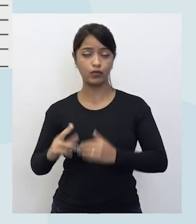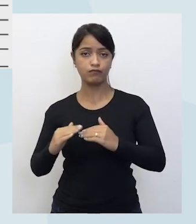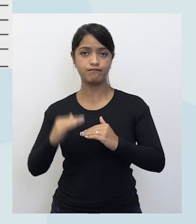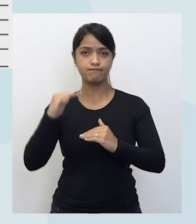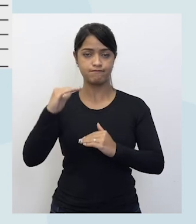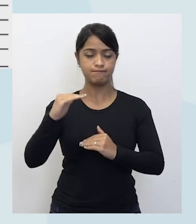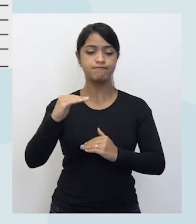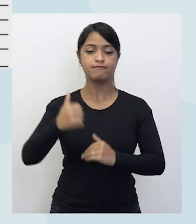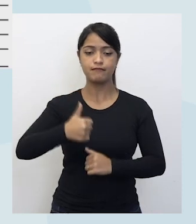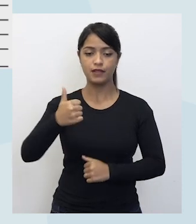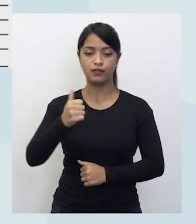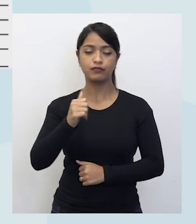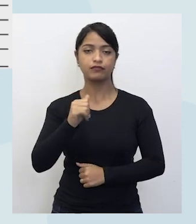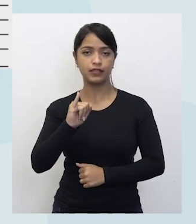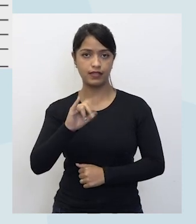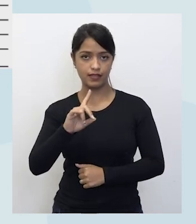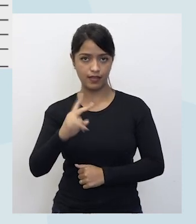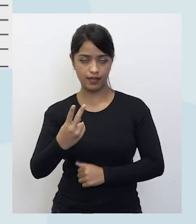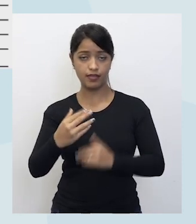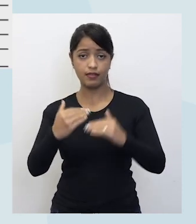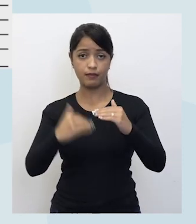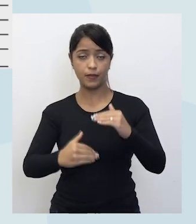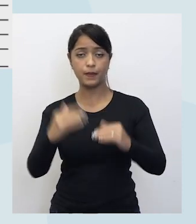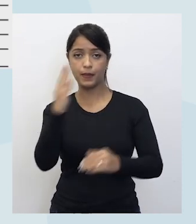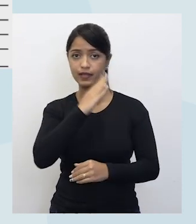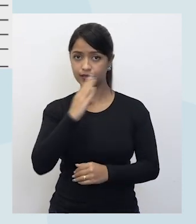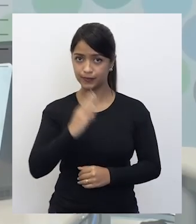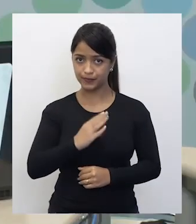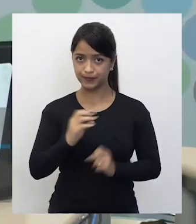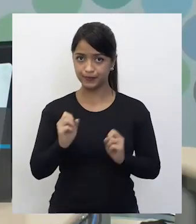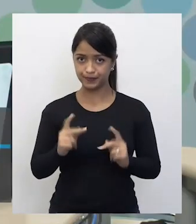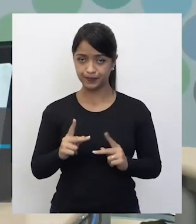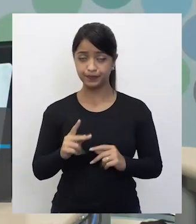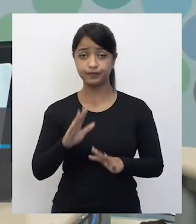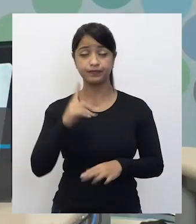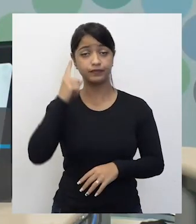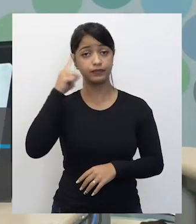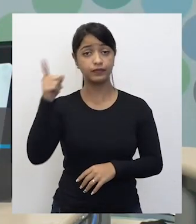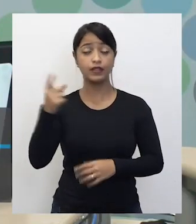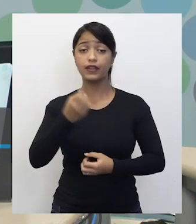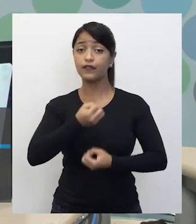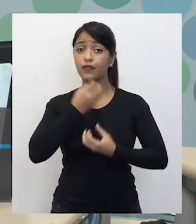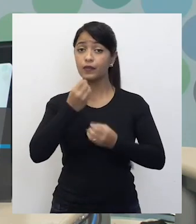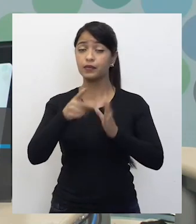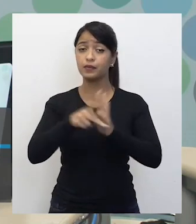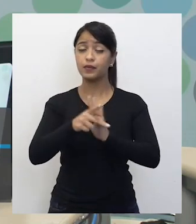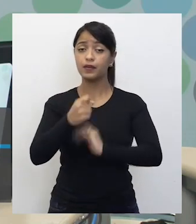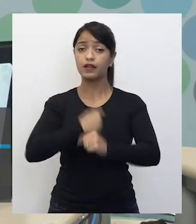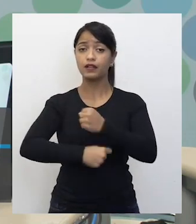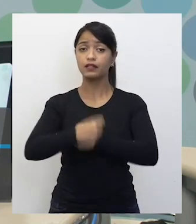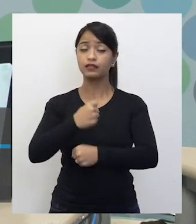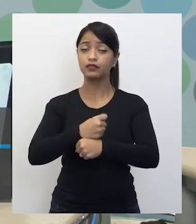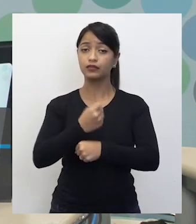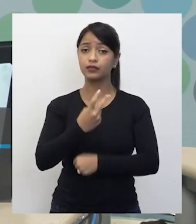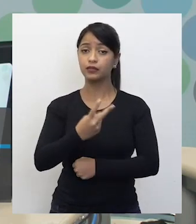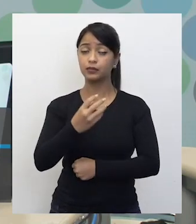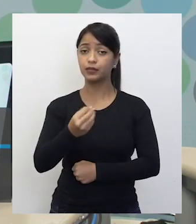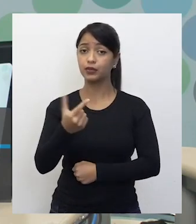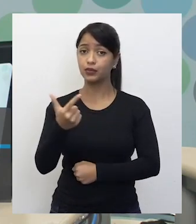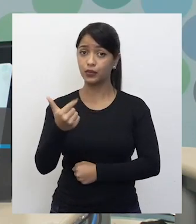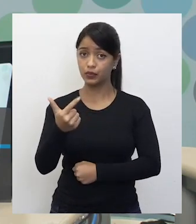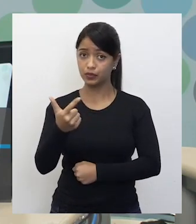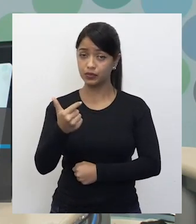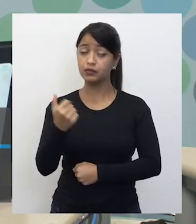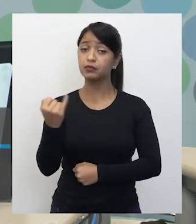em seguida já vem o Brasil aí na posição 85. Lembrando que esse dado é de 2012, né? Sempre importante a